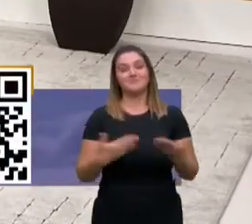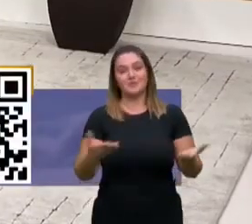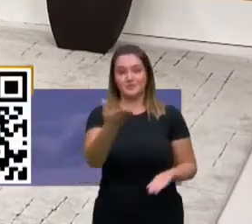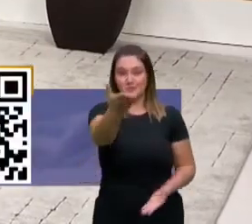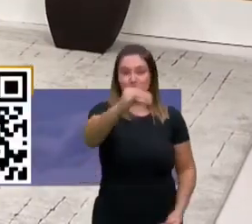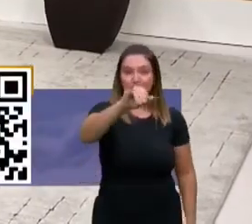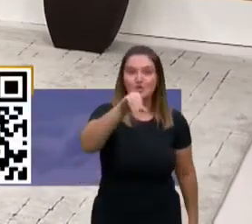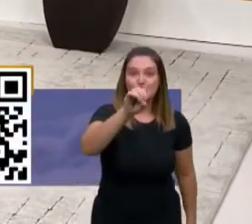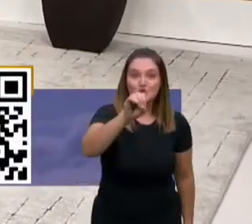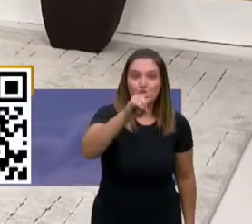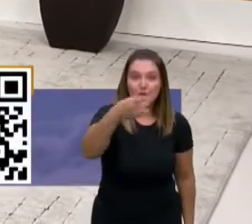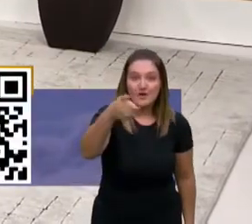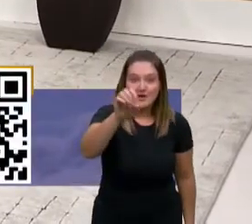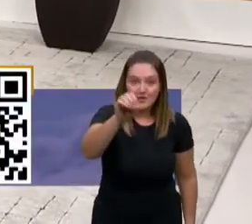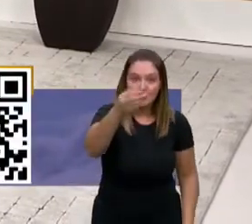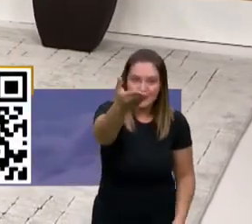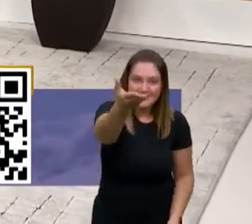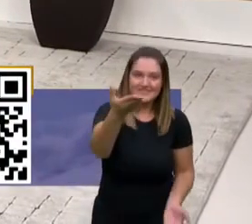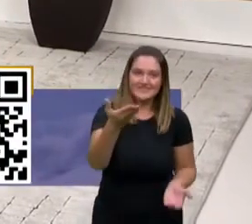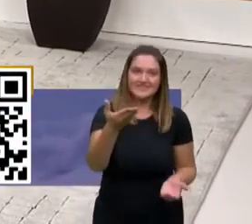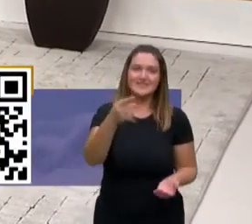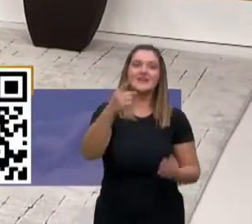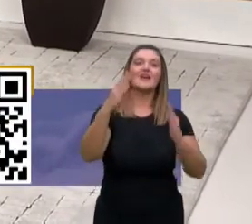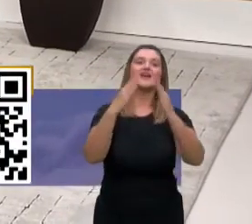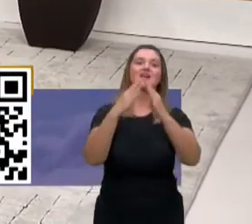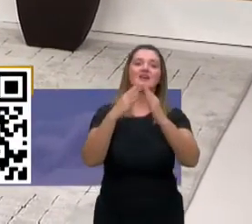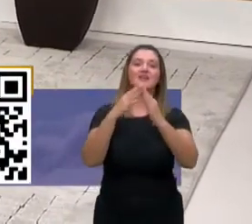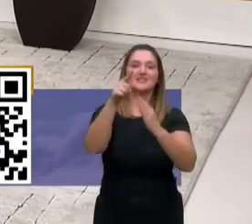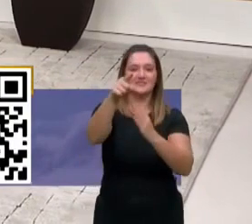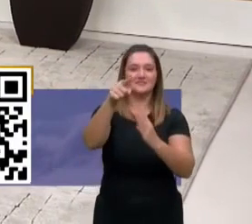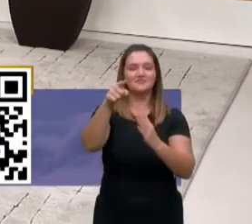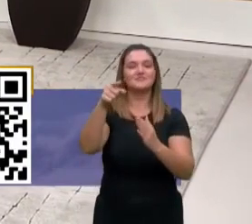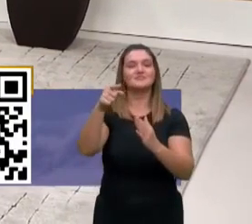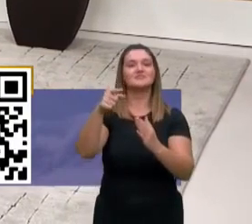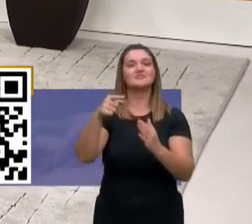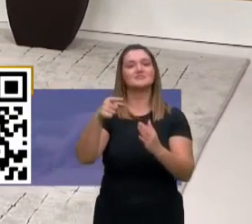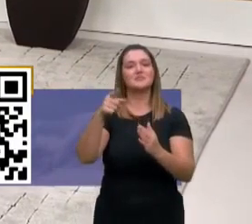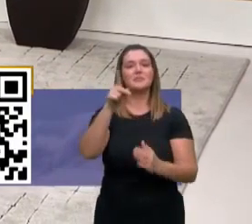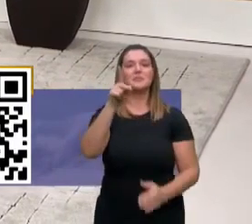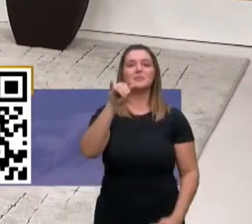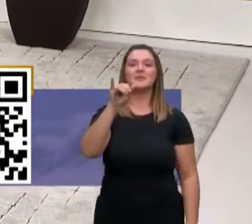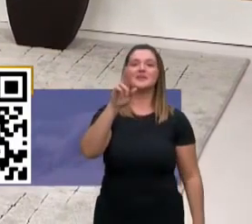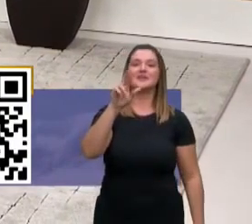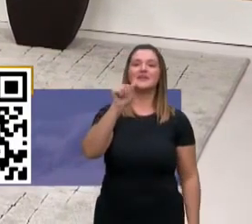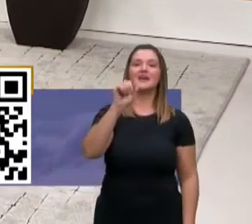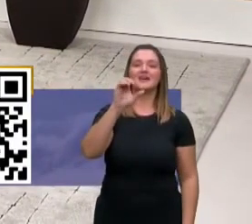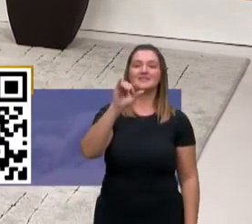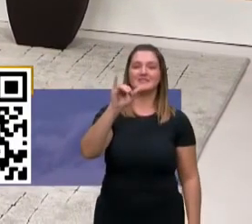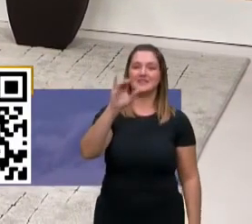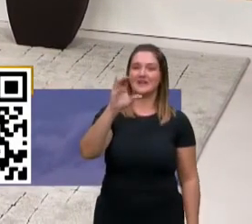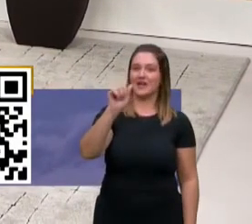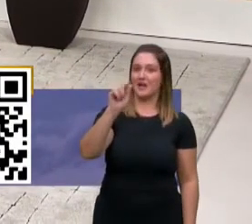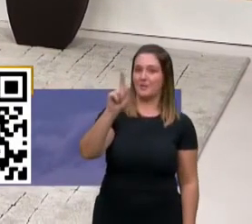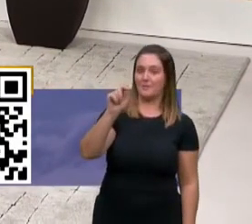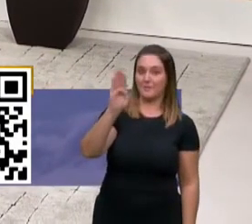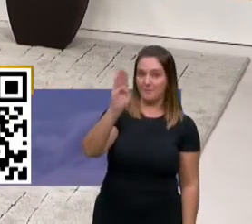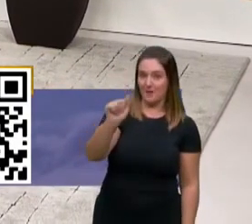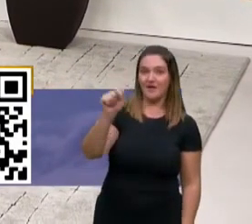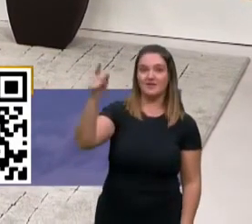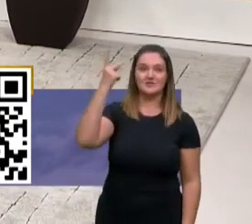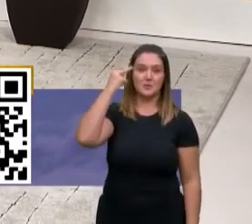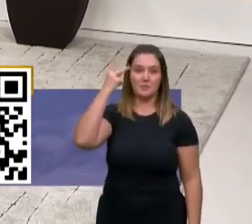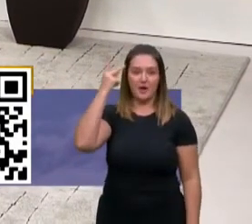Então, seu João, preste atenção, seu João que mora em Piracicaba, São Paulo. Ó, seu João, o senhor que está sentado